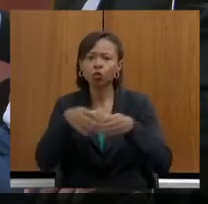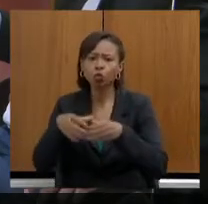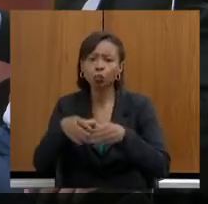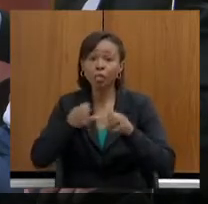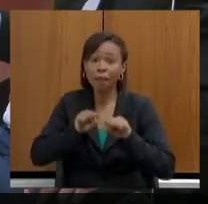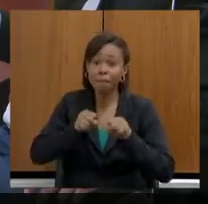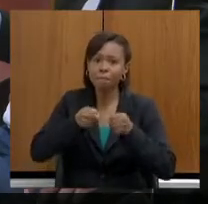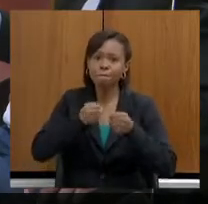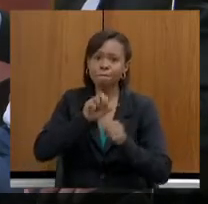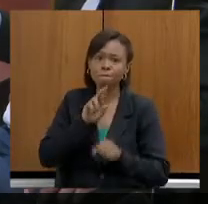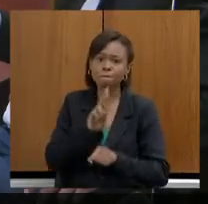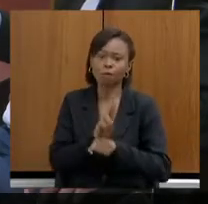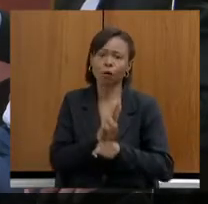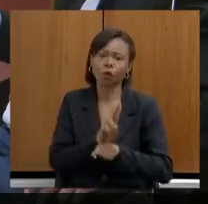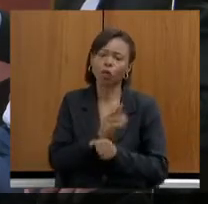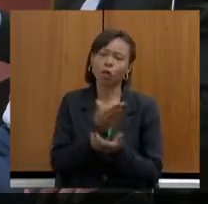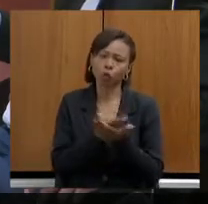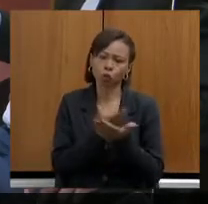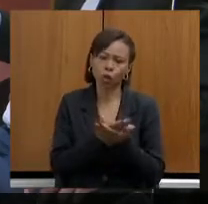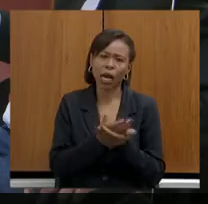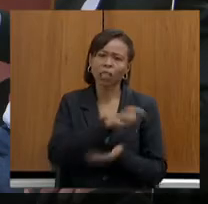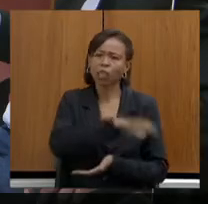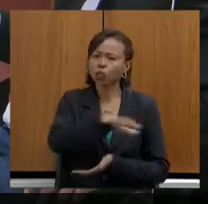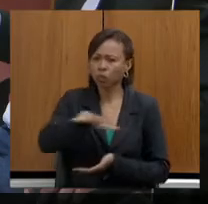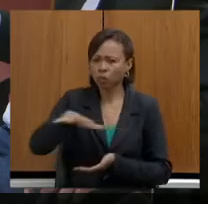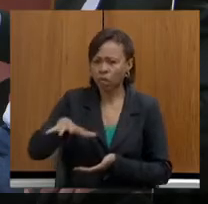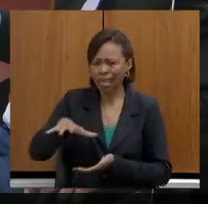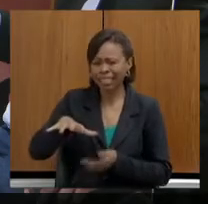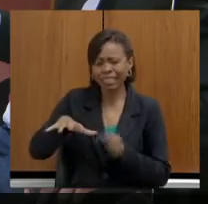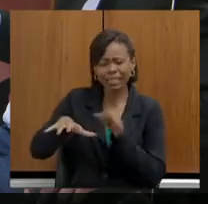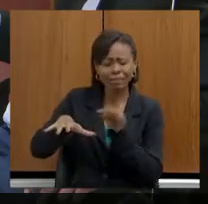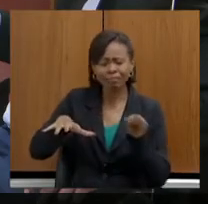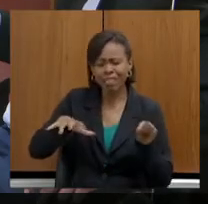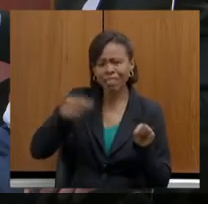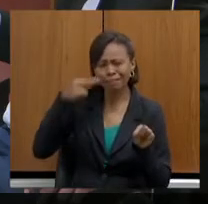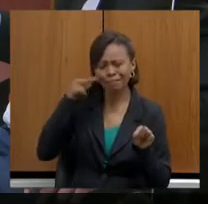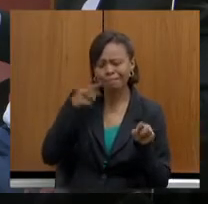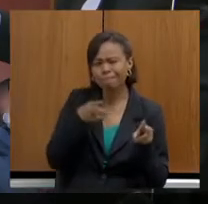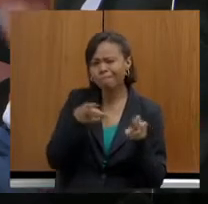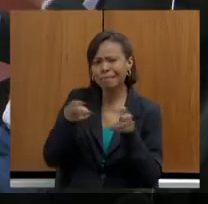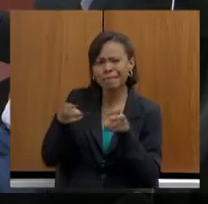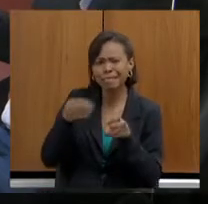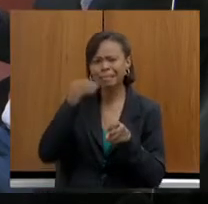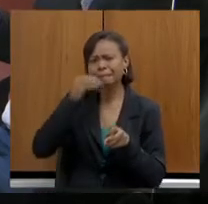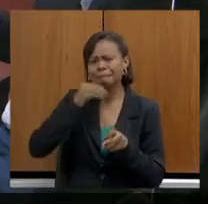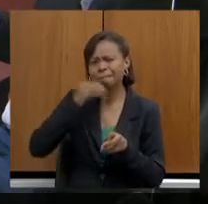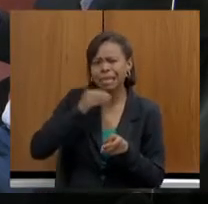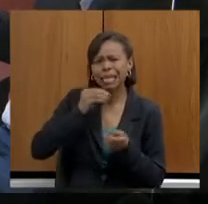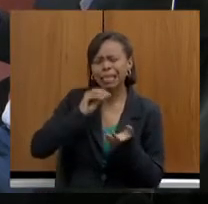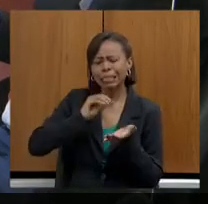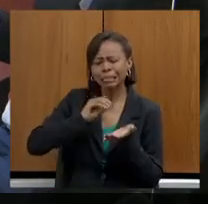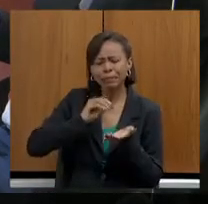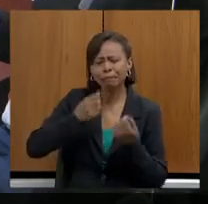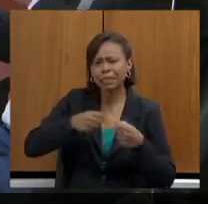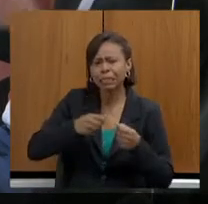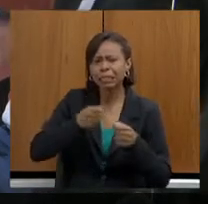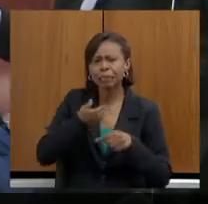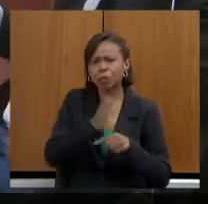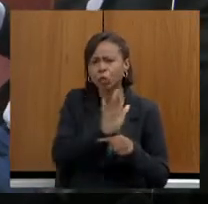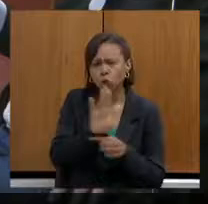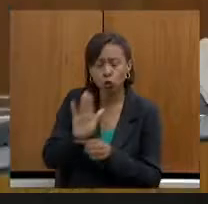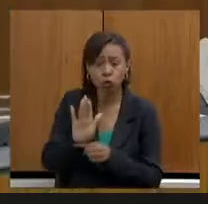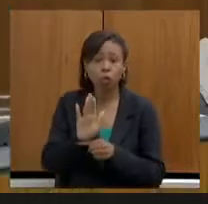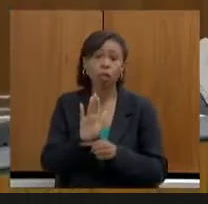escolar naquelas unidades educacionais em que a gente percebe uma situação de maior fragilidade e vulnerabilidade né